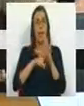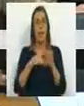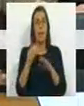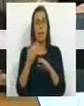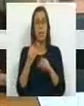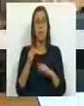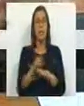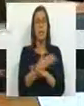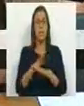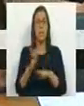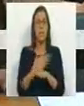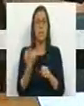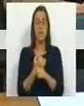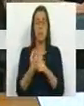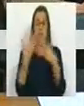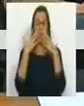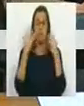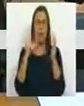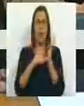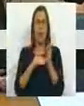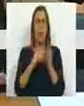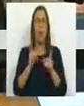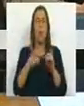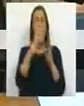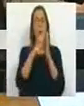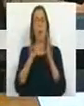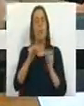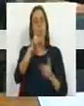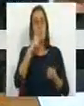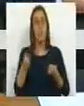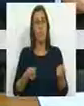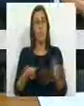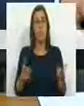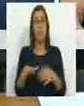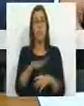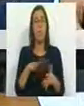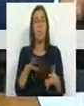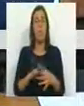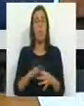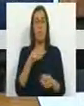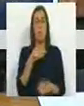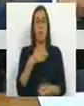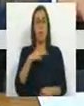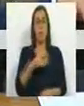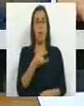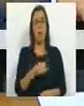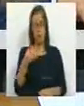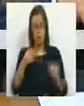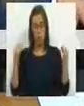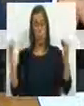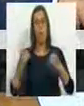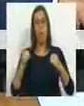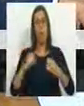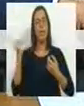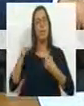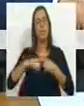segregação de funções. Aliás, ela está plasmada naquilo que é o modelo de governação no âmbito do Portugal 2020 ou no acordo de